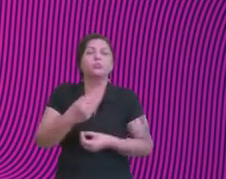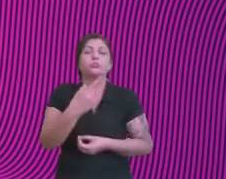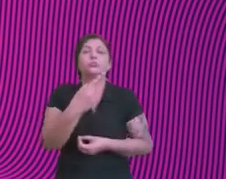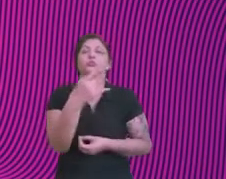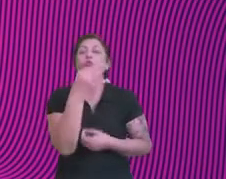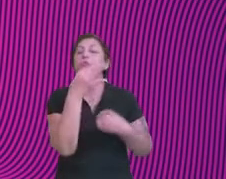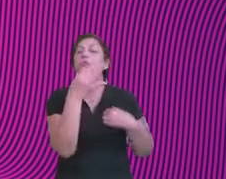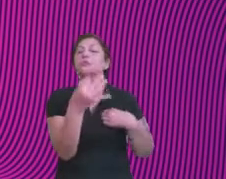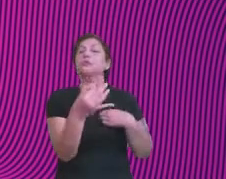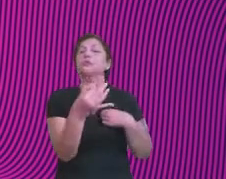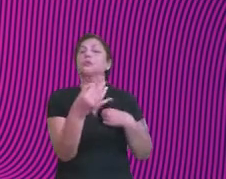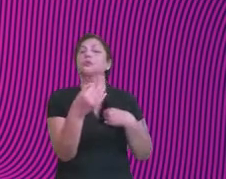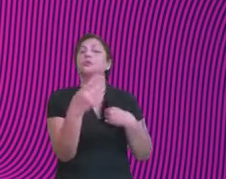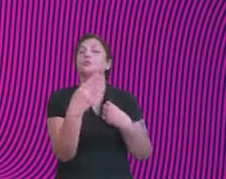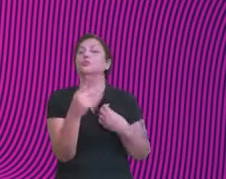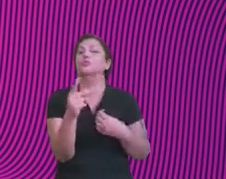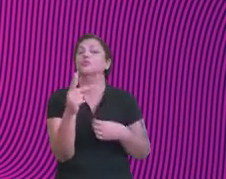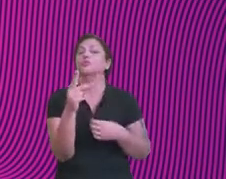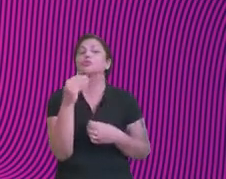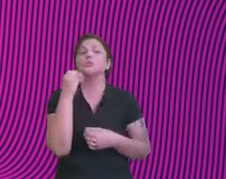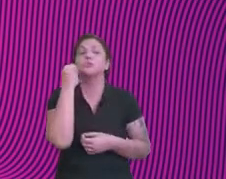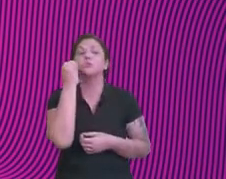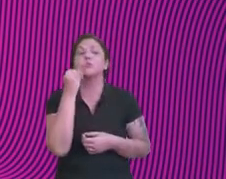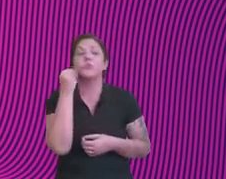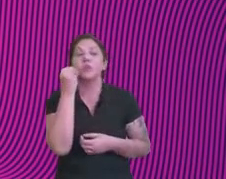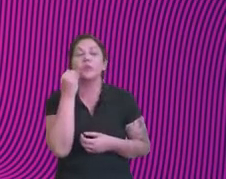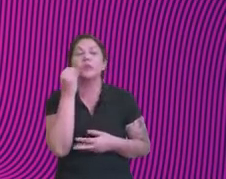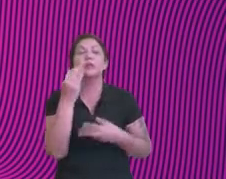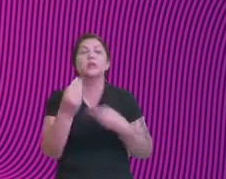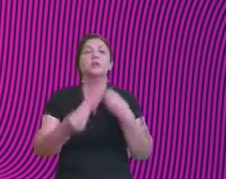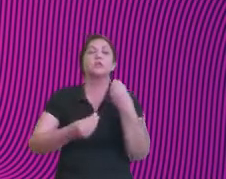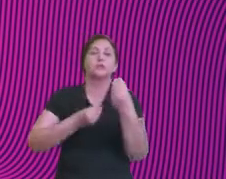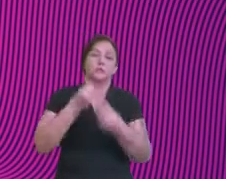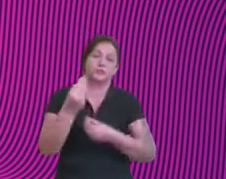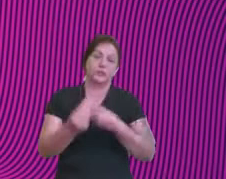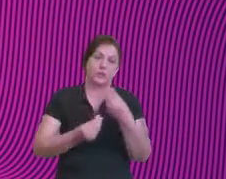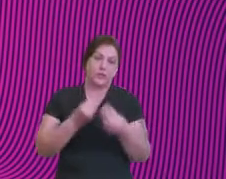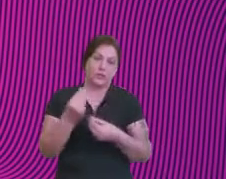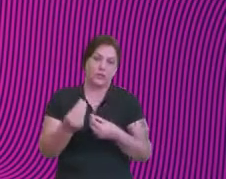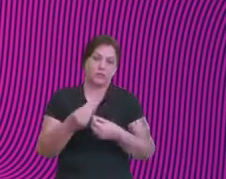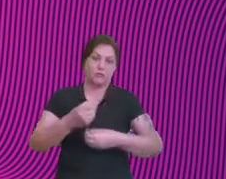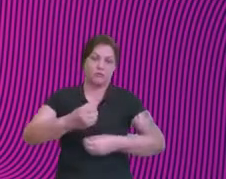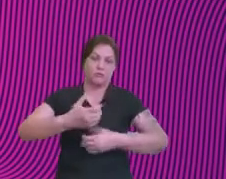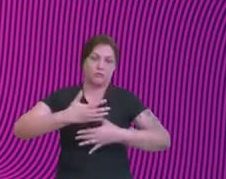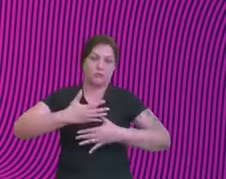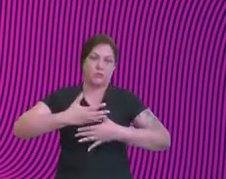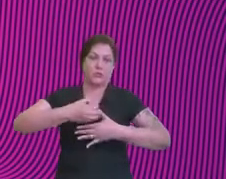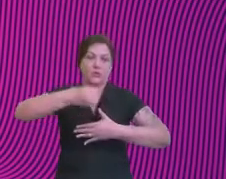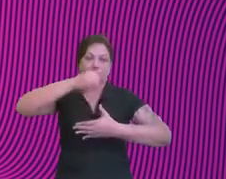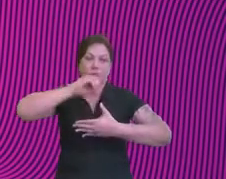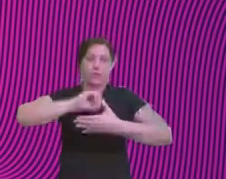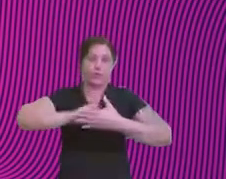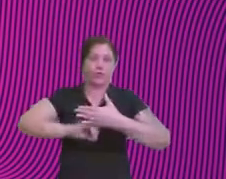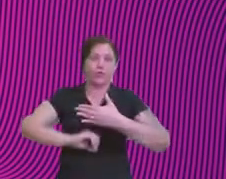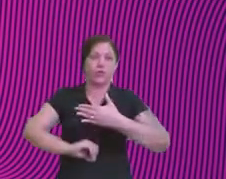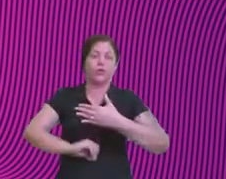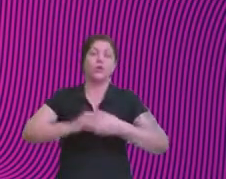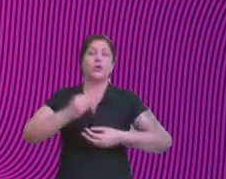experiência, qual é a sua experiência com a radioembolização para essas doenças